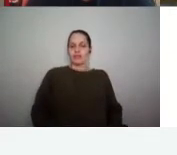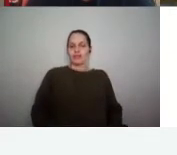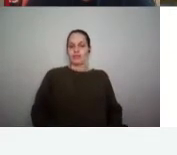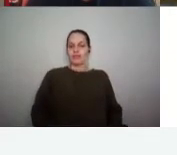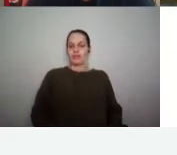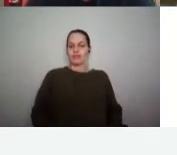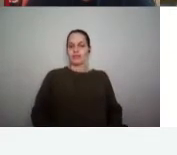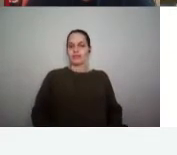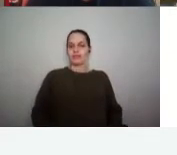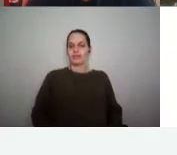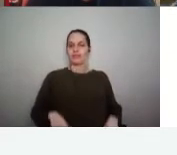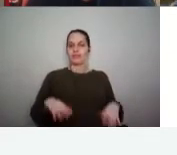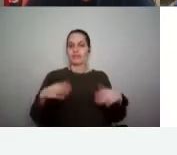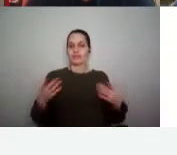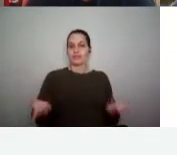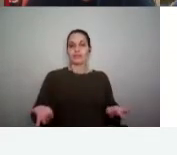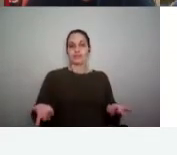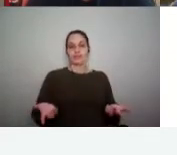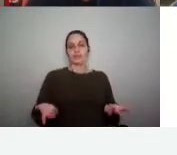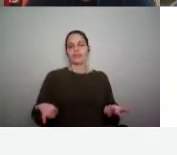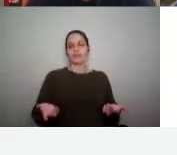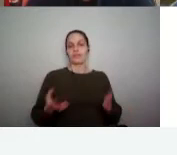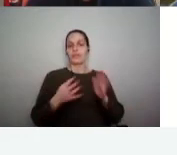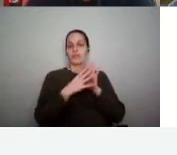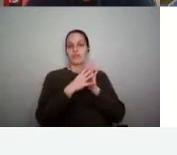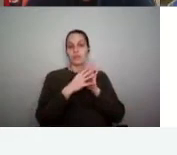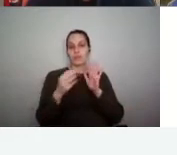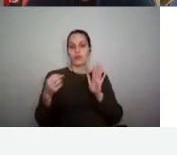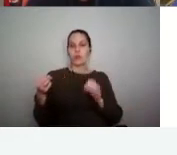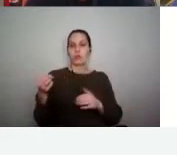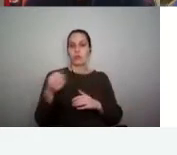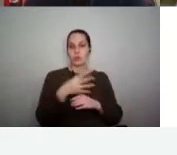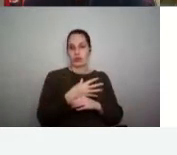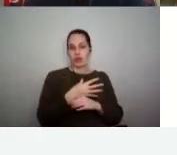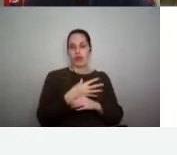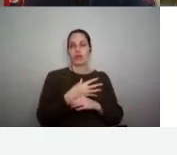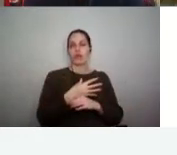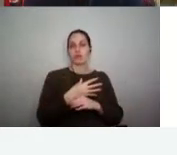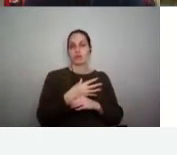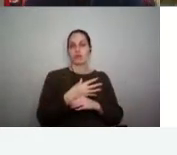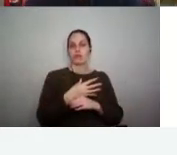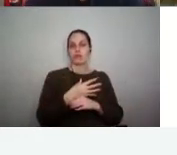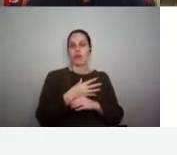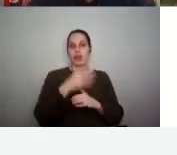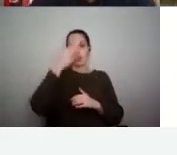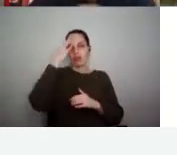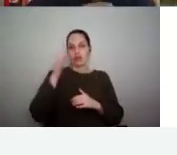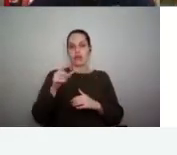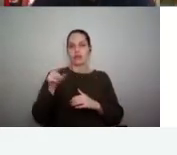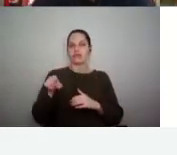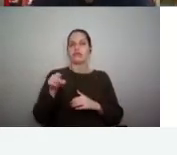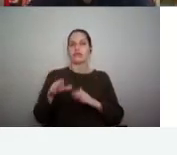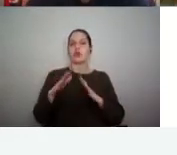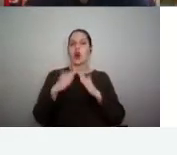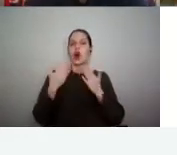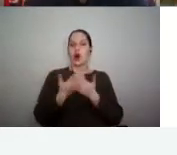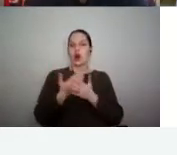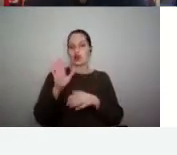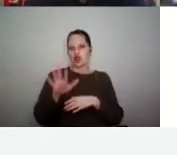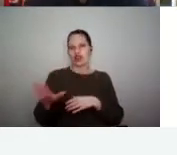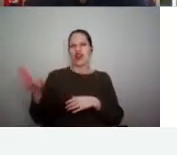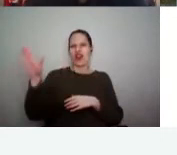Então, esse paradigma moderno, né, que constrói a compreensão de escola que nós temos hoje, eu estou falando de escola de uma forma geral,